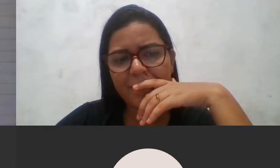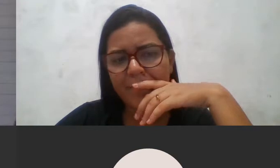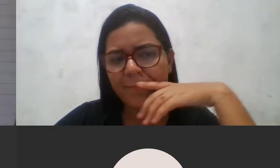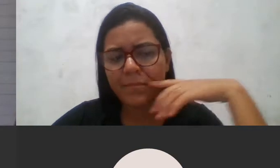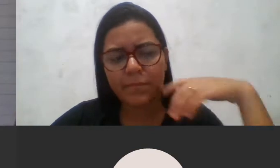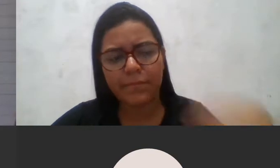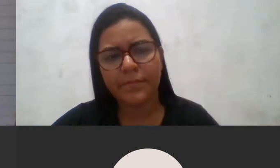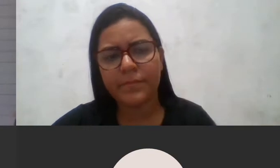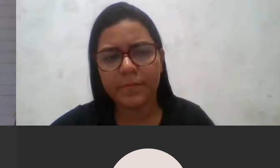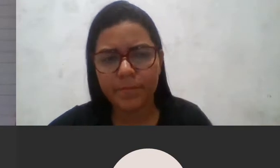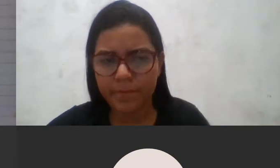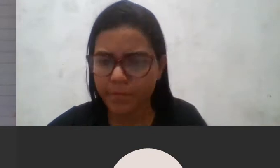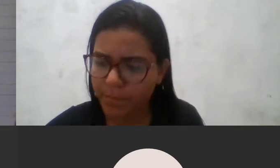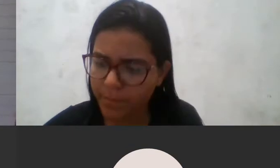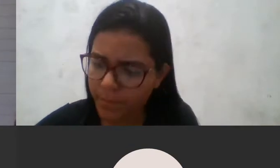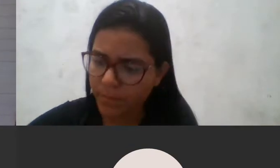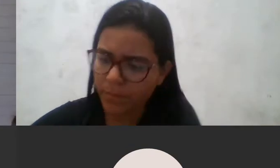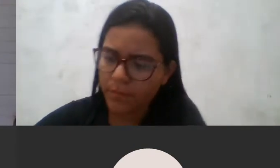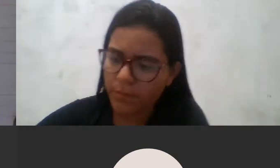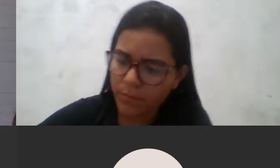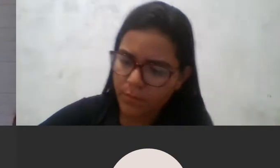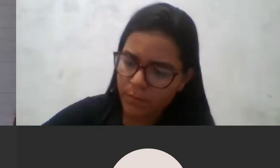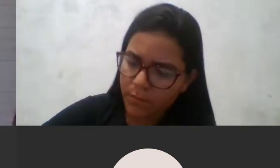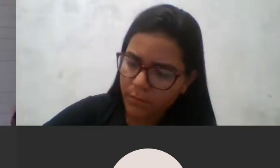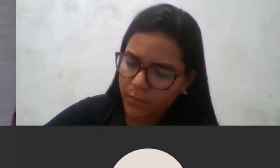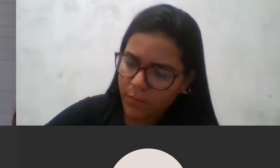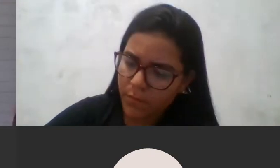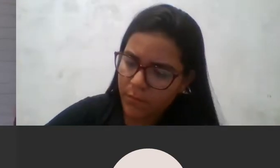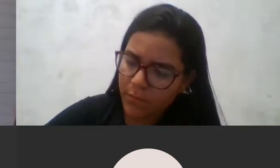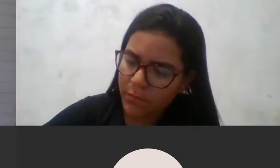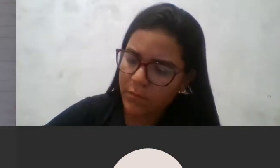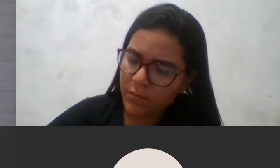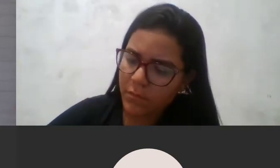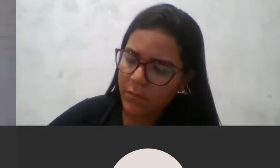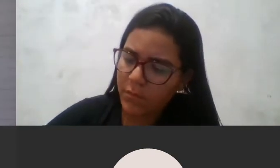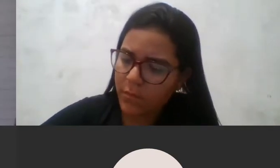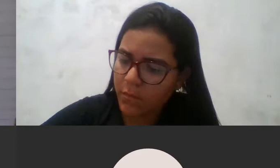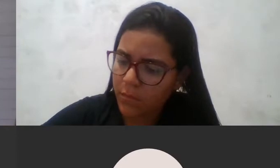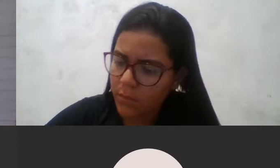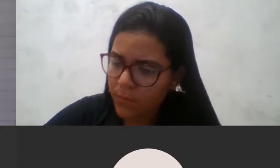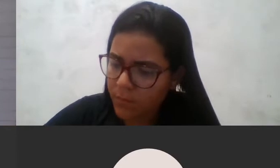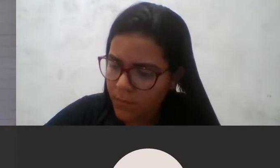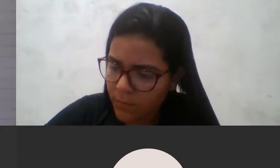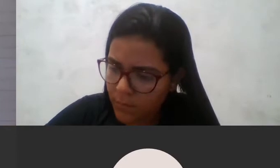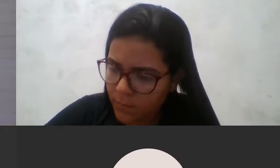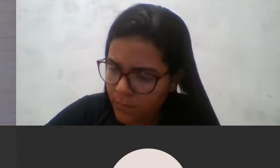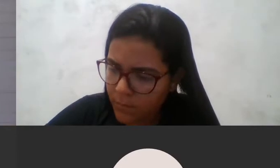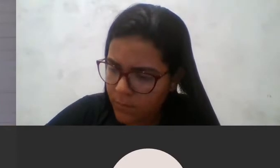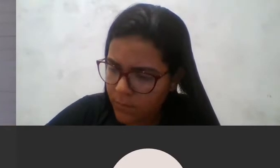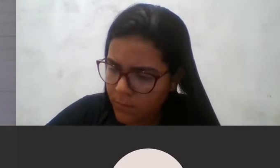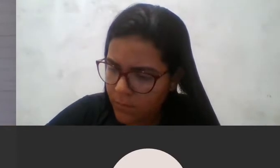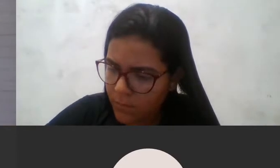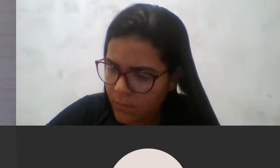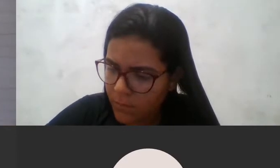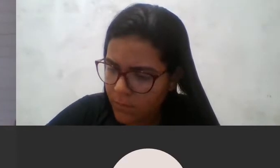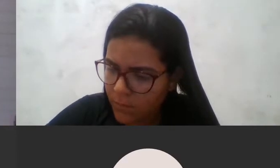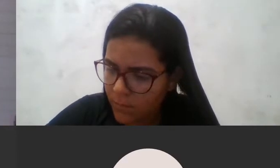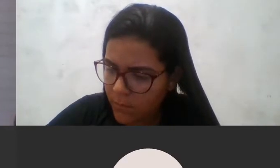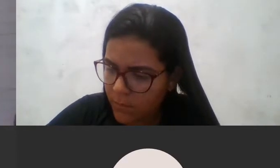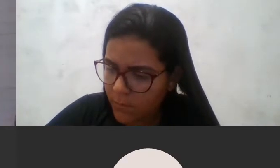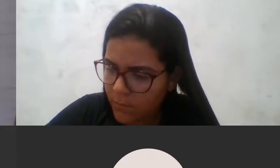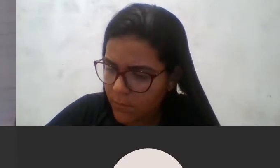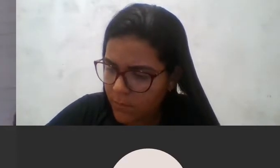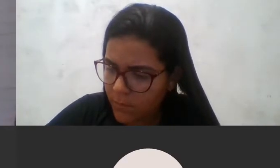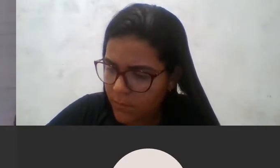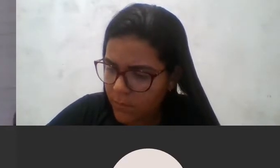tenho 25%, que eu coloquei ali como 25 dividido por 100, tá? Ou 0,25, como vocês preferirem, é igual a